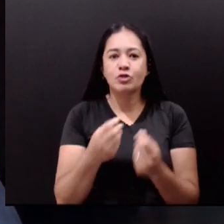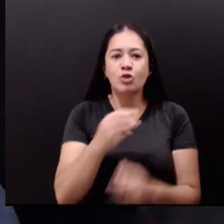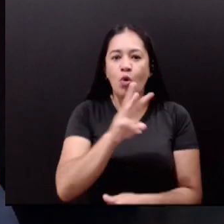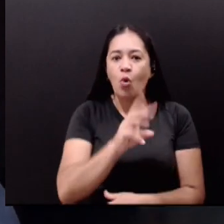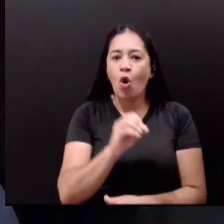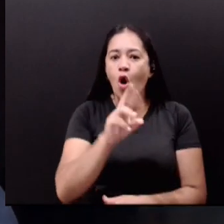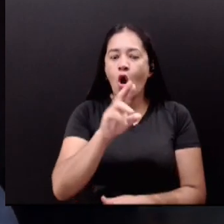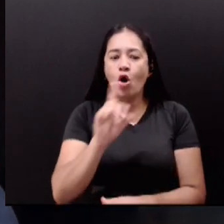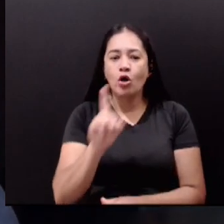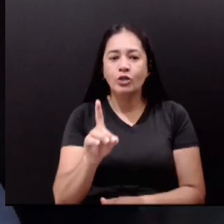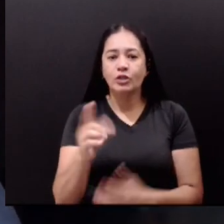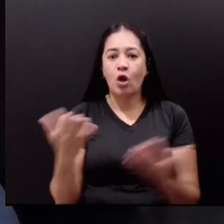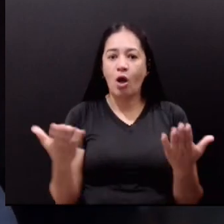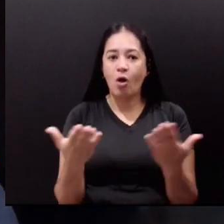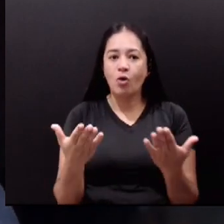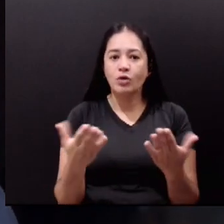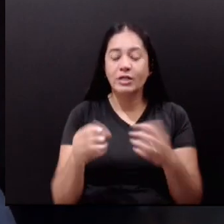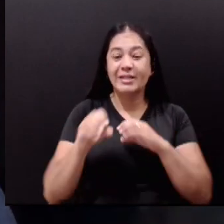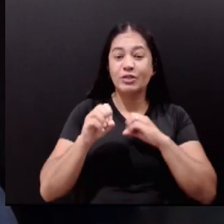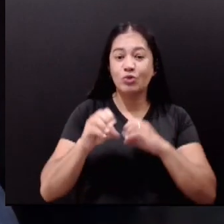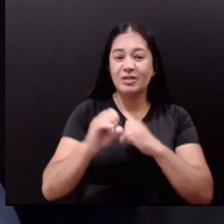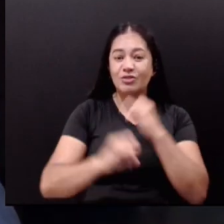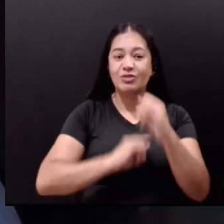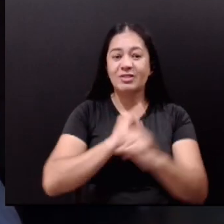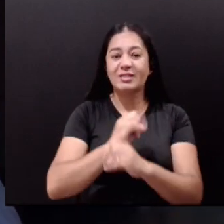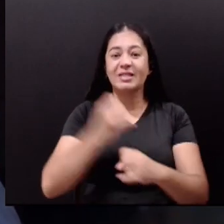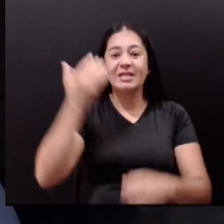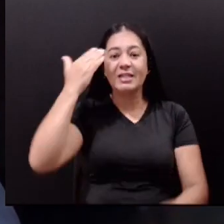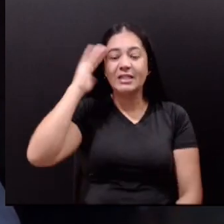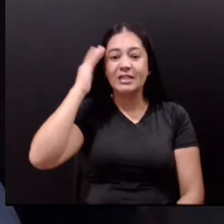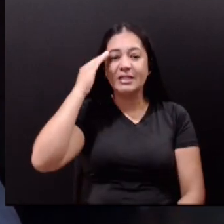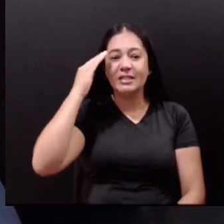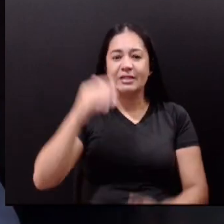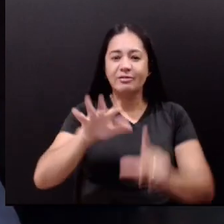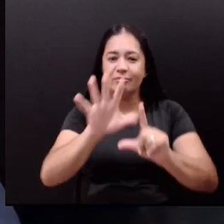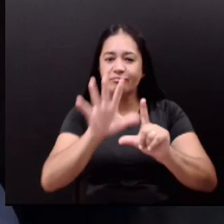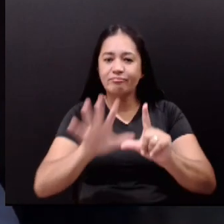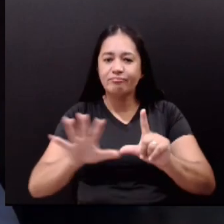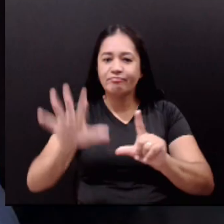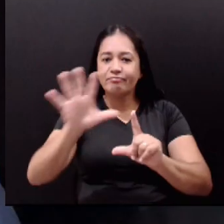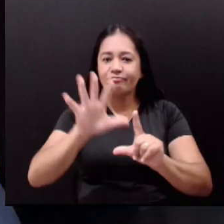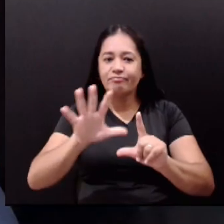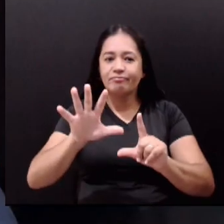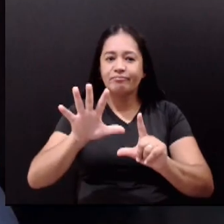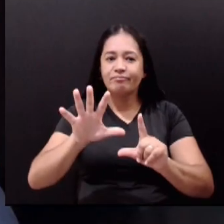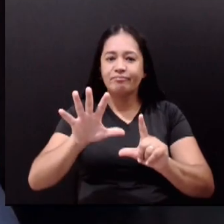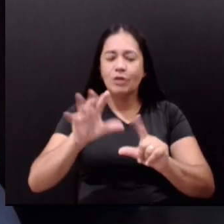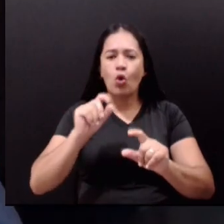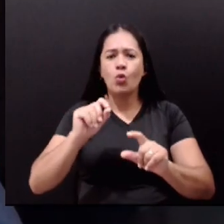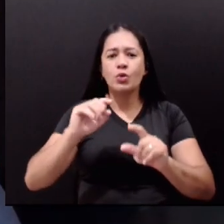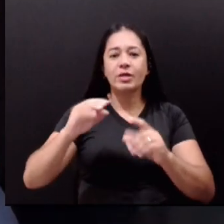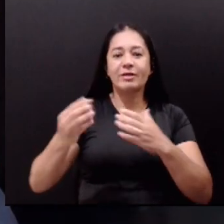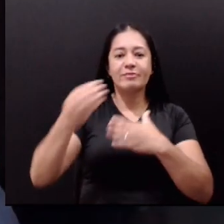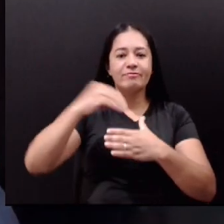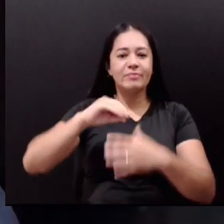hoje é justamente entender essas nuances do que está acontecendo, o que é Roblox, como que funciona o WhatsApp,